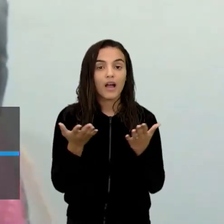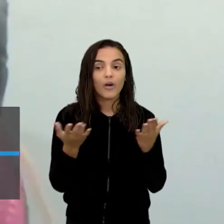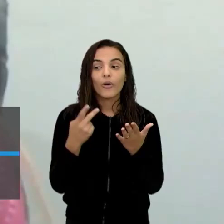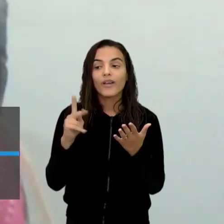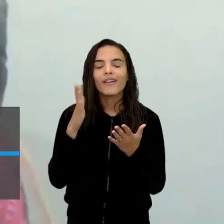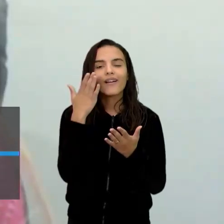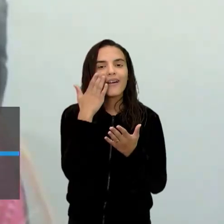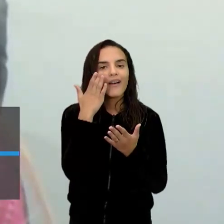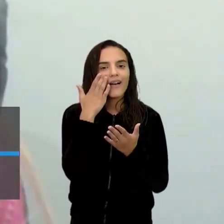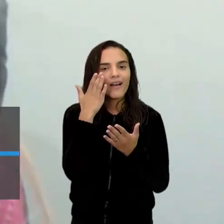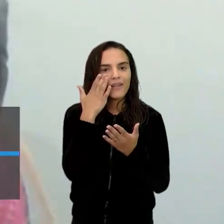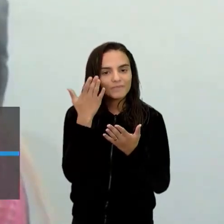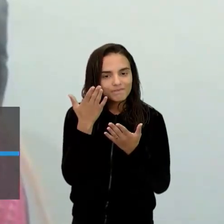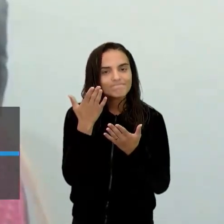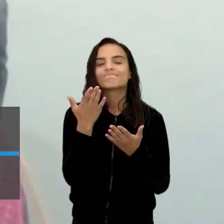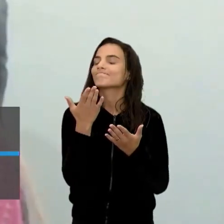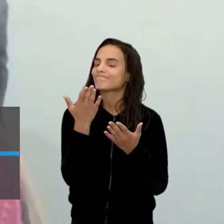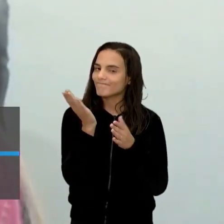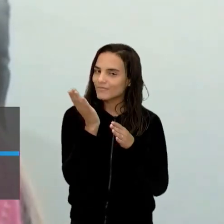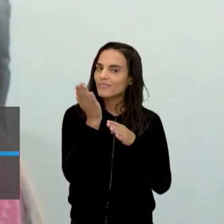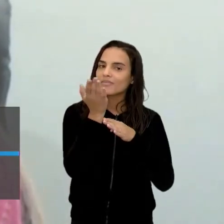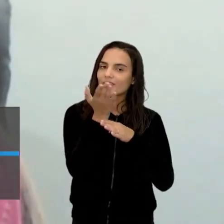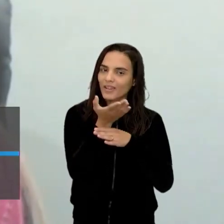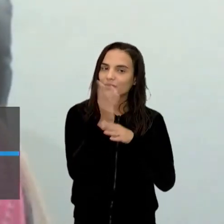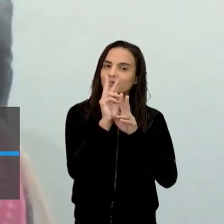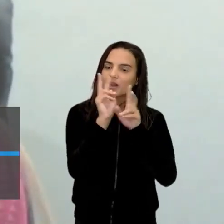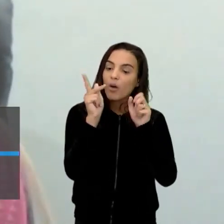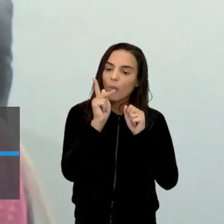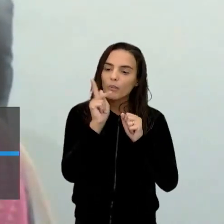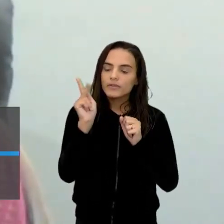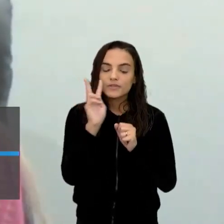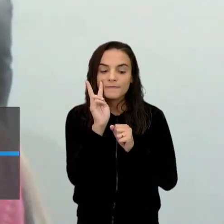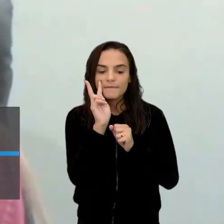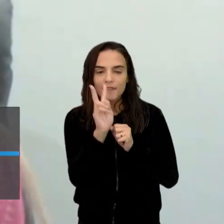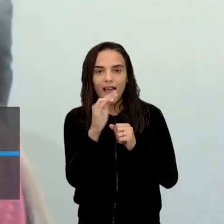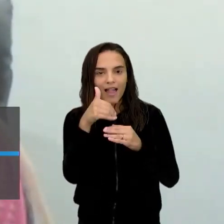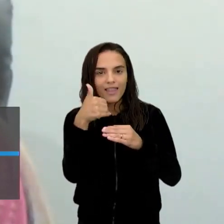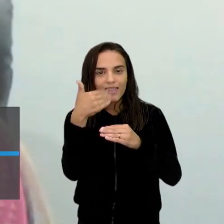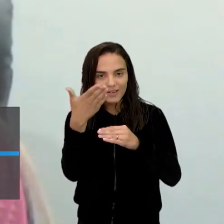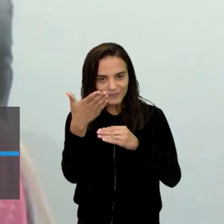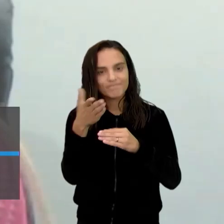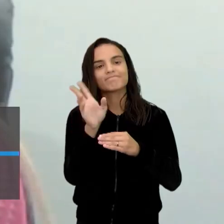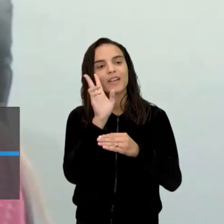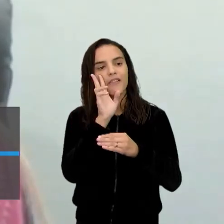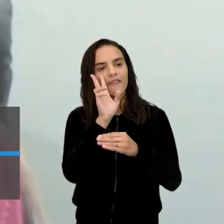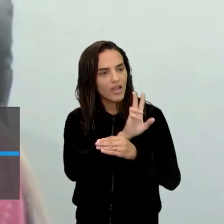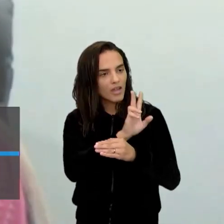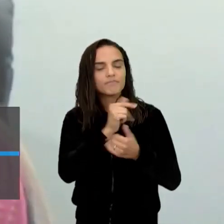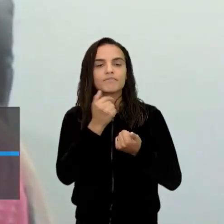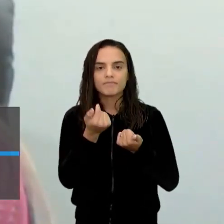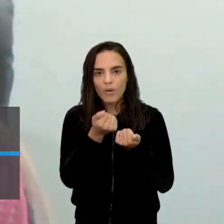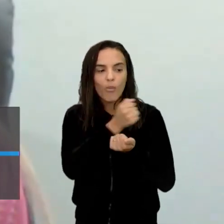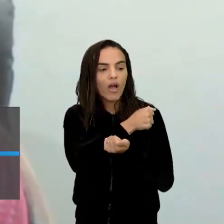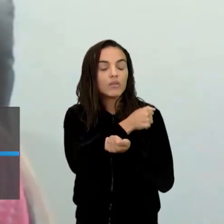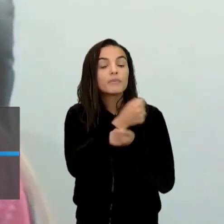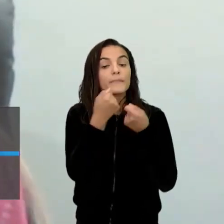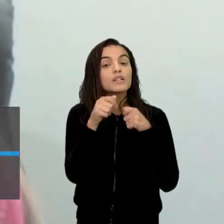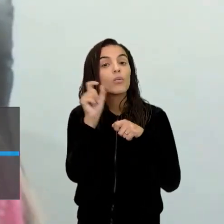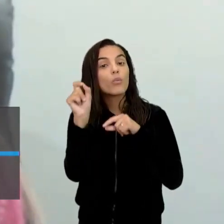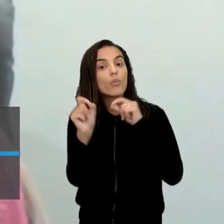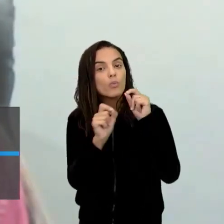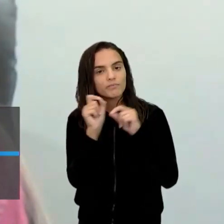ele sabe, aí entra a questão do professor de enxergar além, de ver o que o aluno